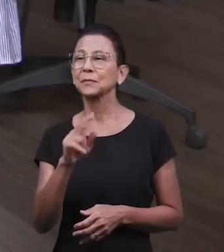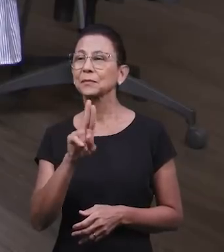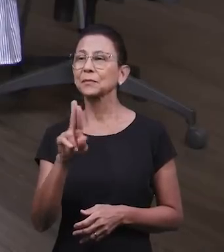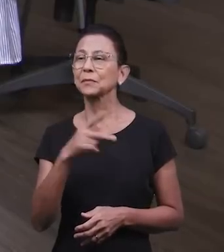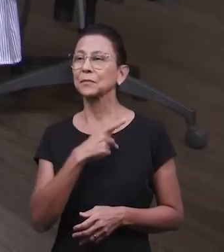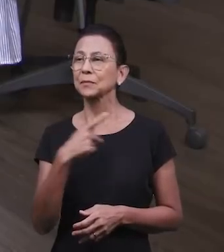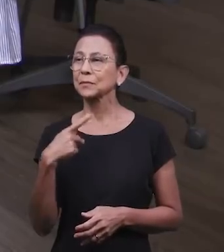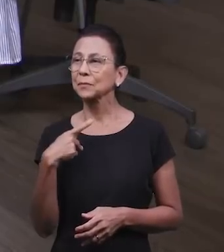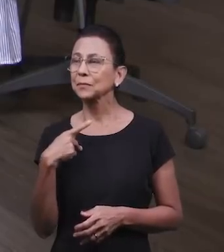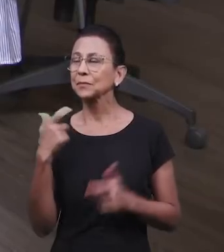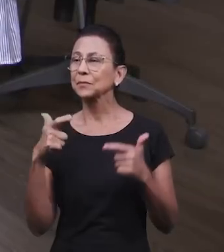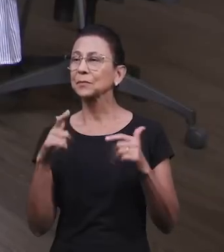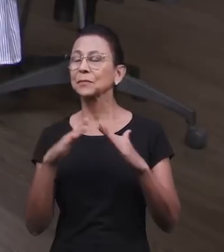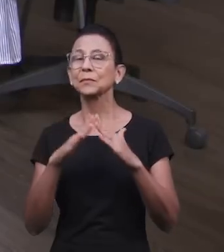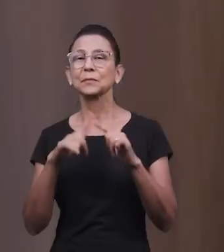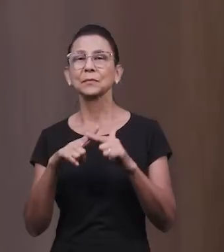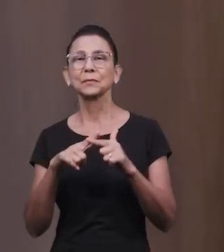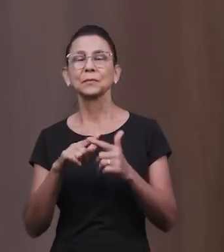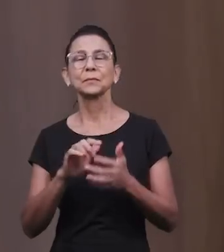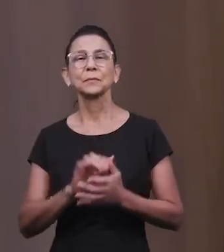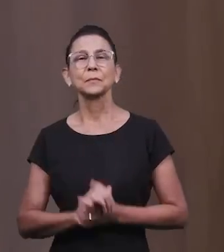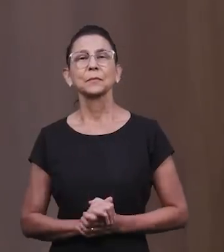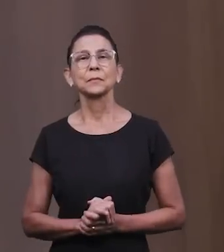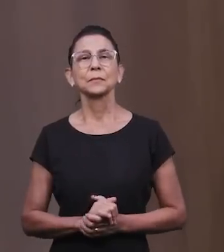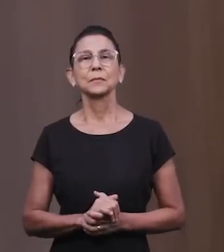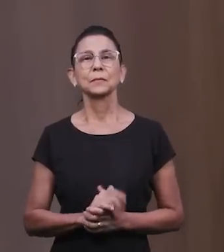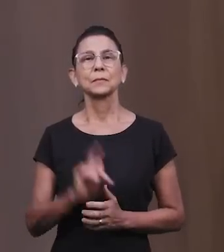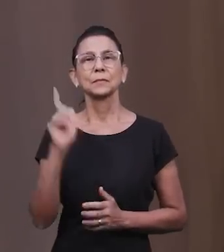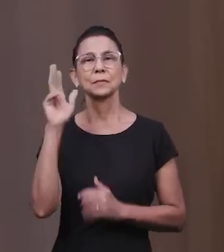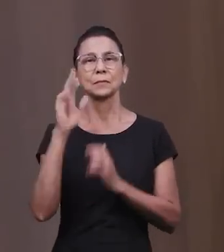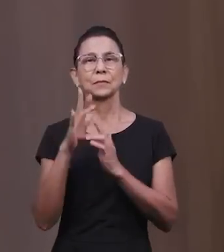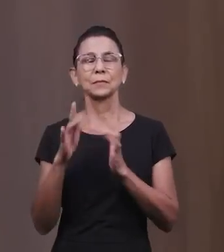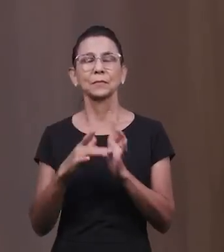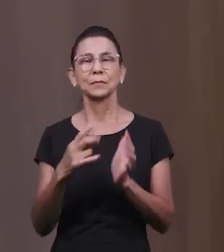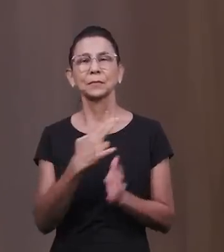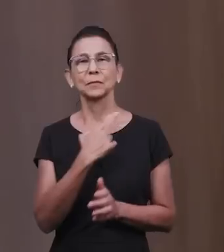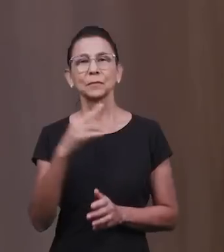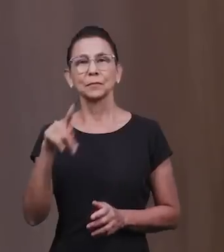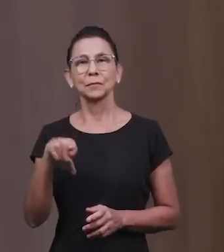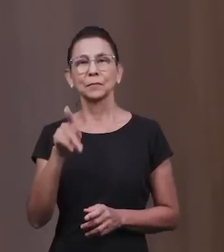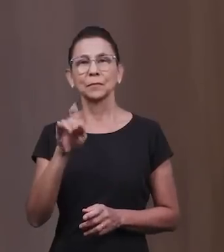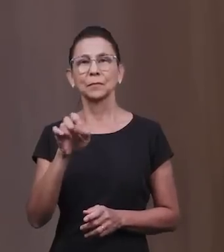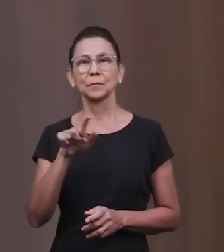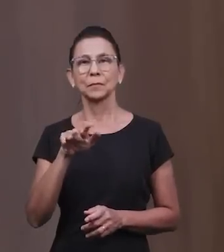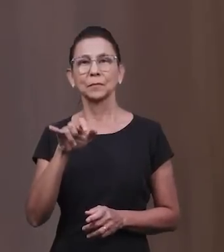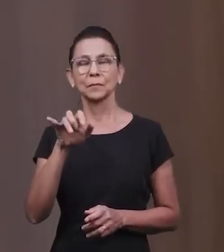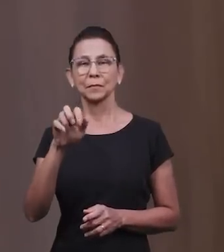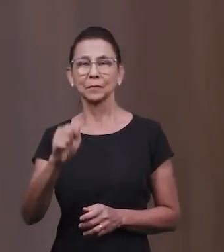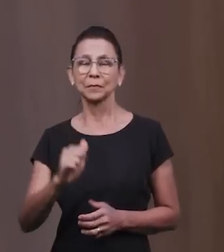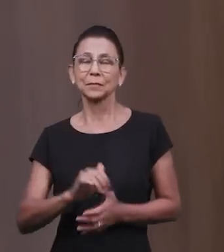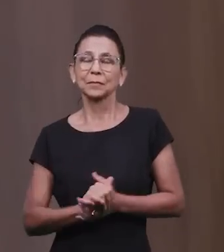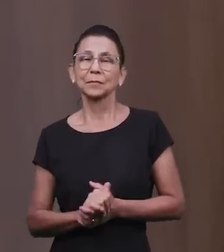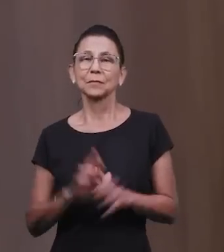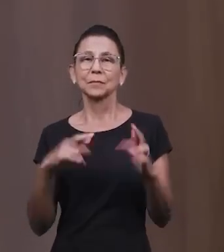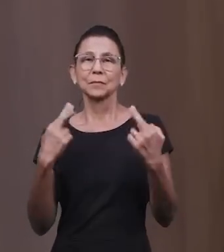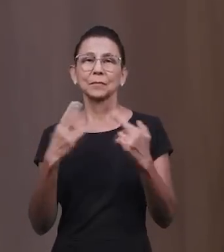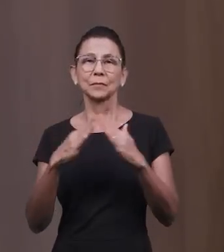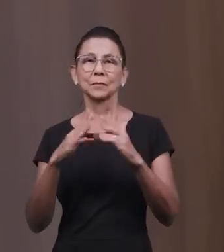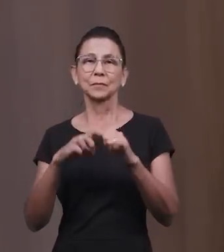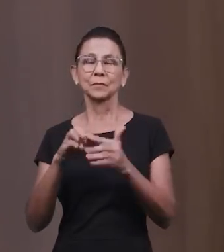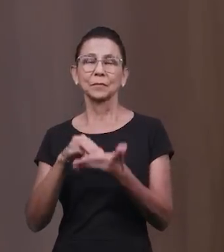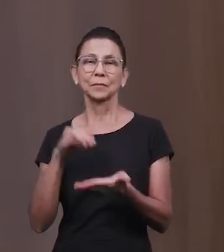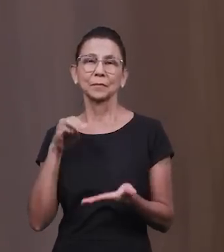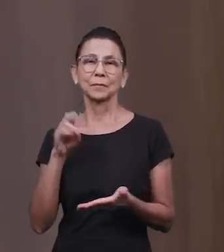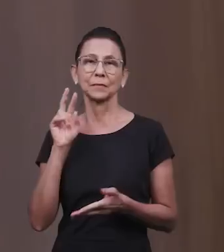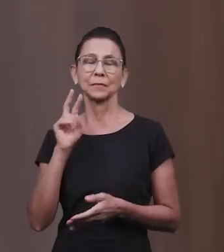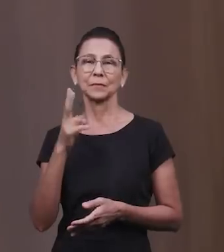igreja. A paz do Senhor, eu sou a Ana Kézia, sou da igreja de Vila Rubim, do ministério do pastor